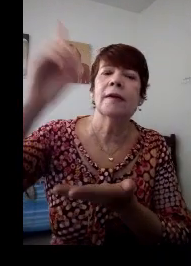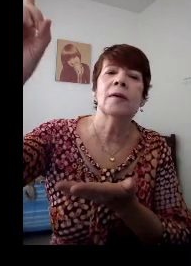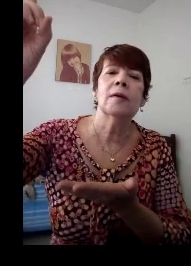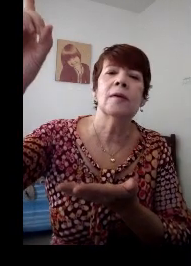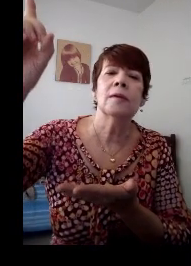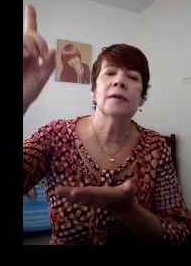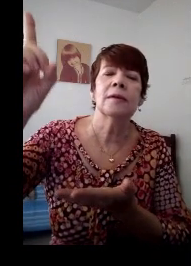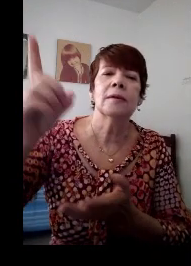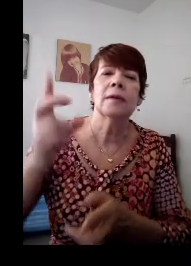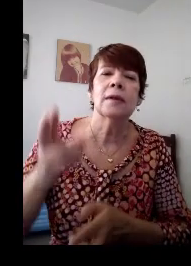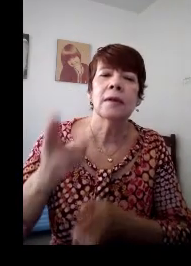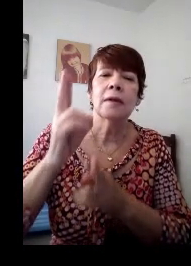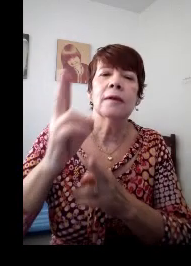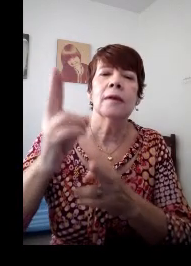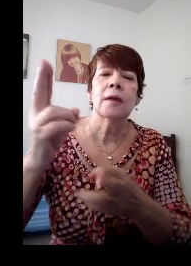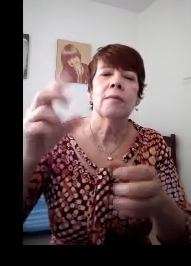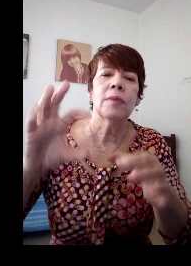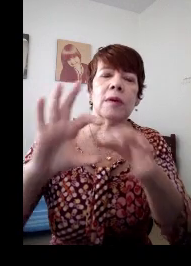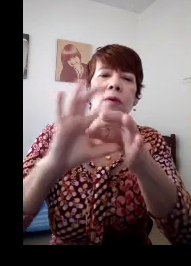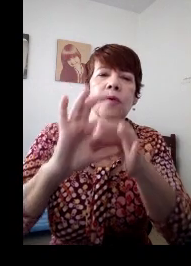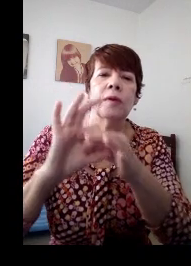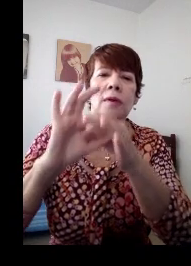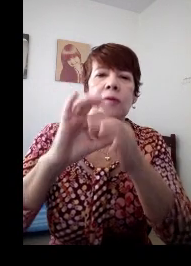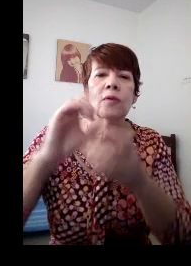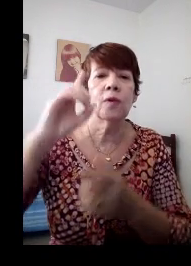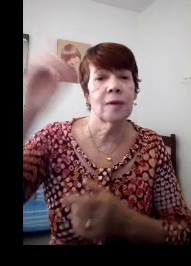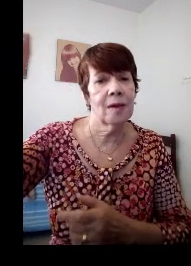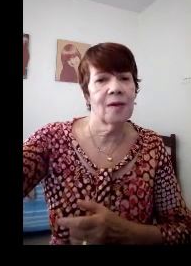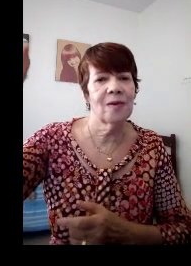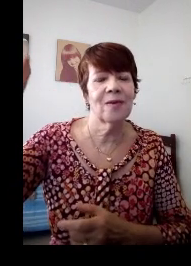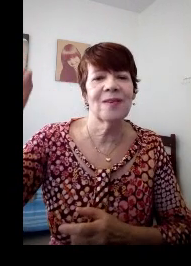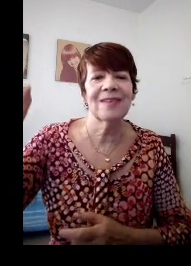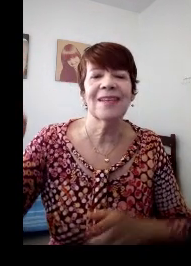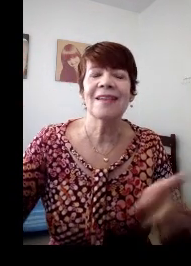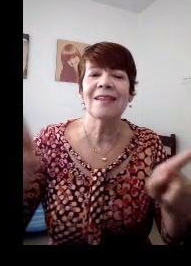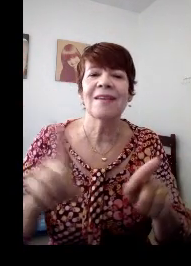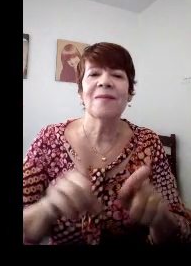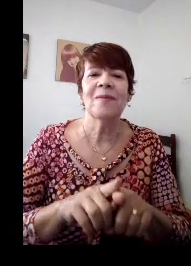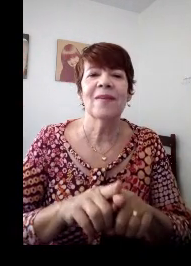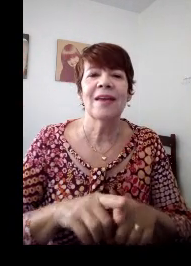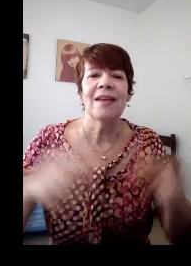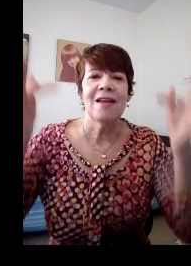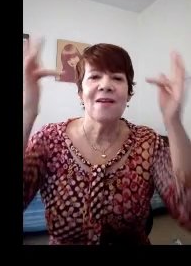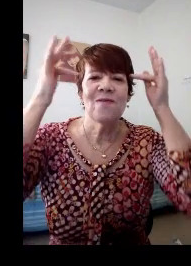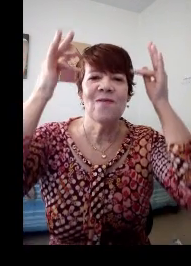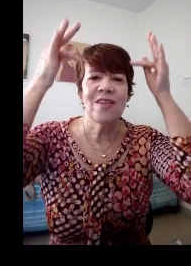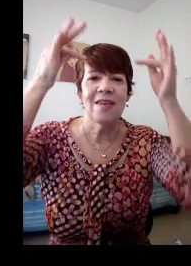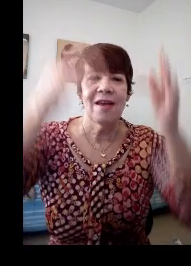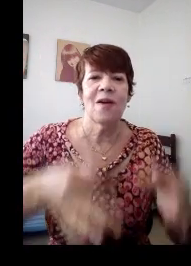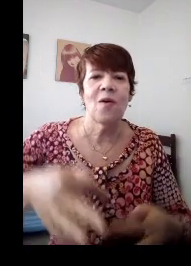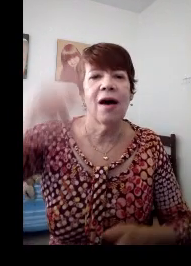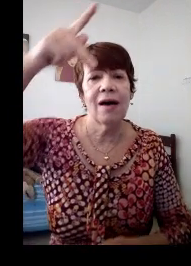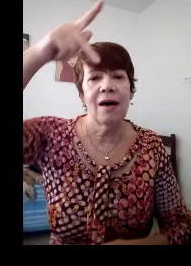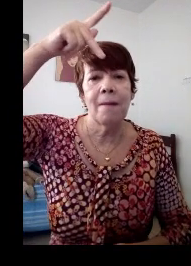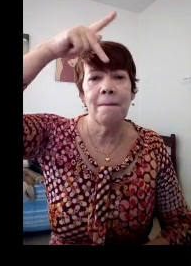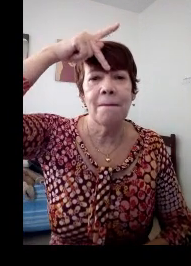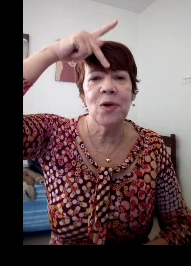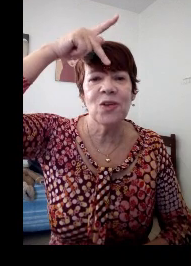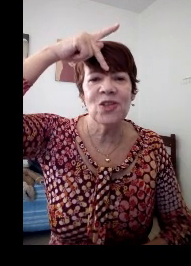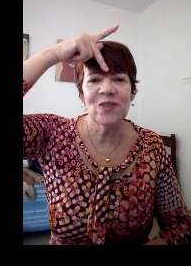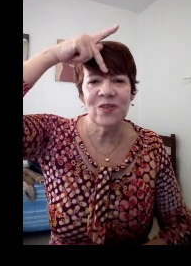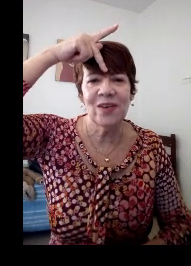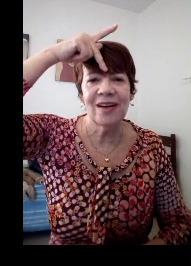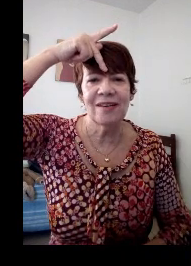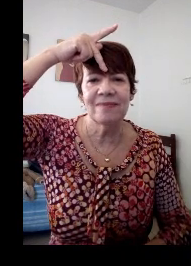ao Senhor Deus, e era fiel ao seu amo, aquele homem